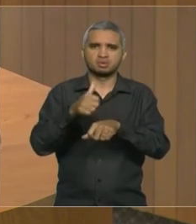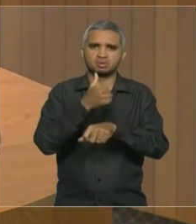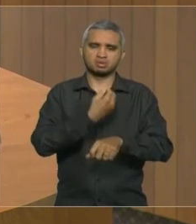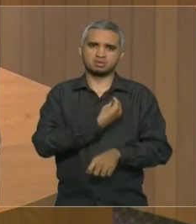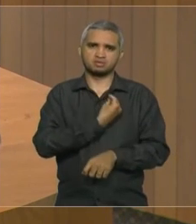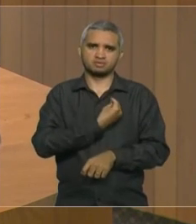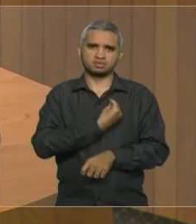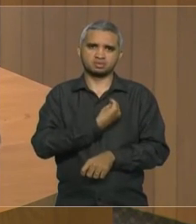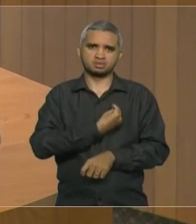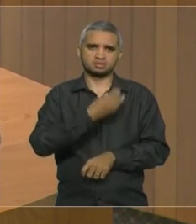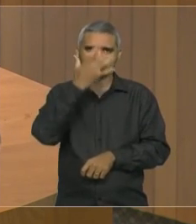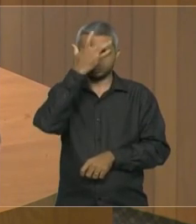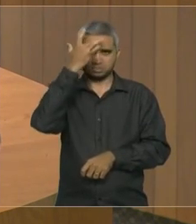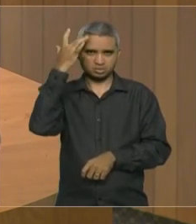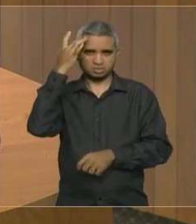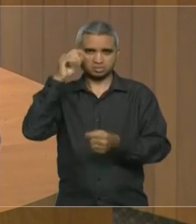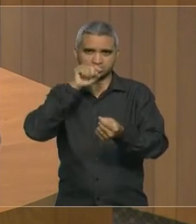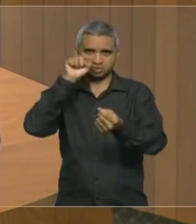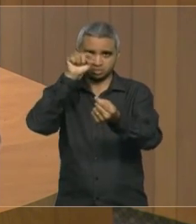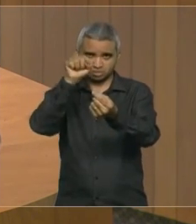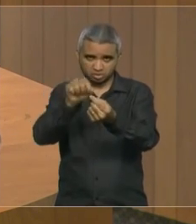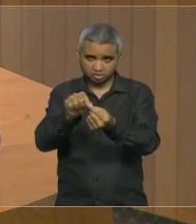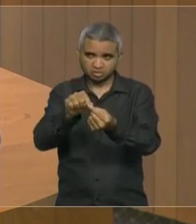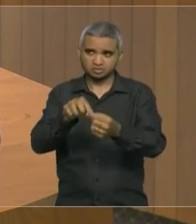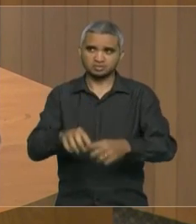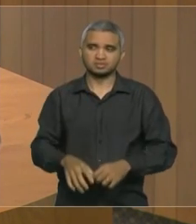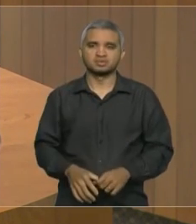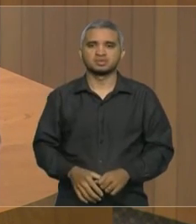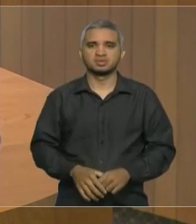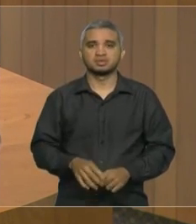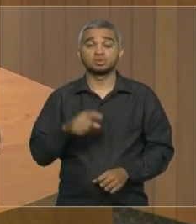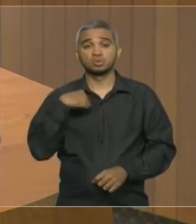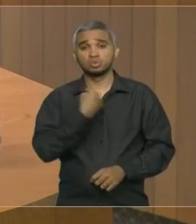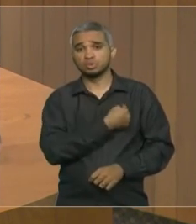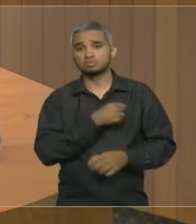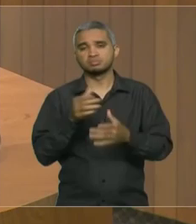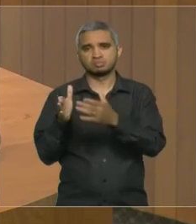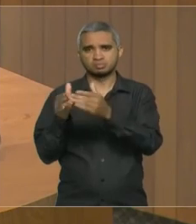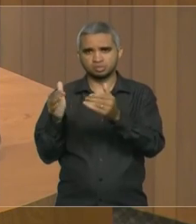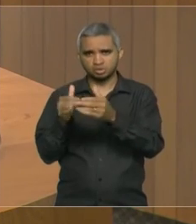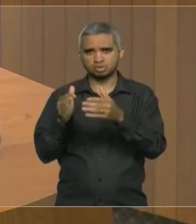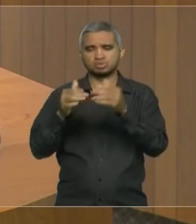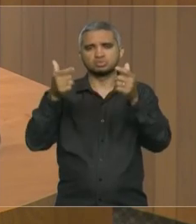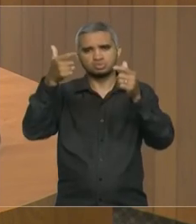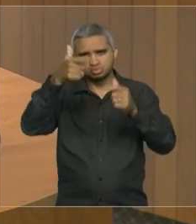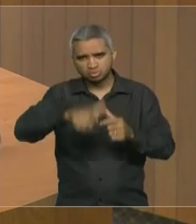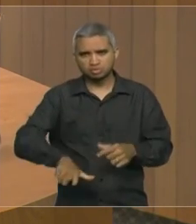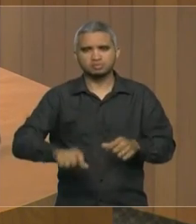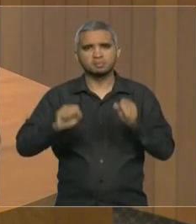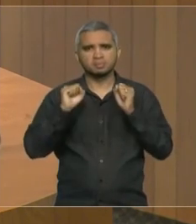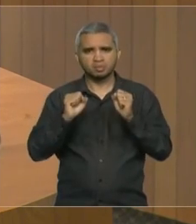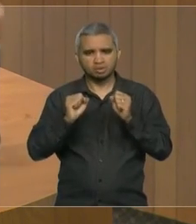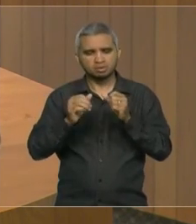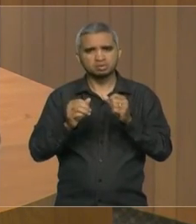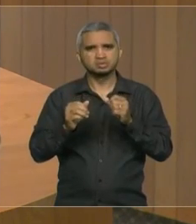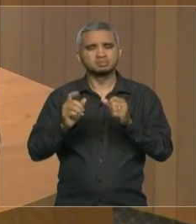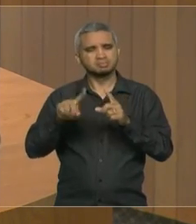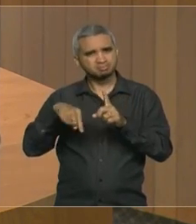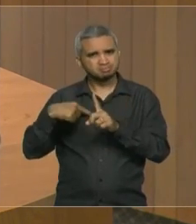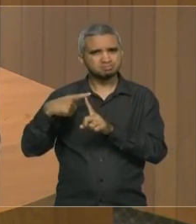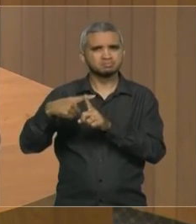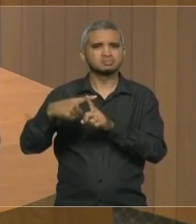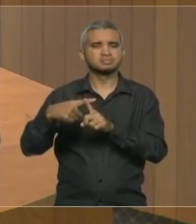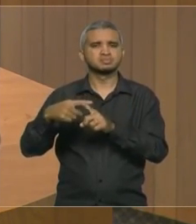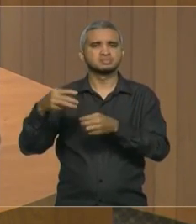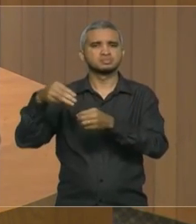pessoas. Então, esse é o objetivo. Nós estamos, mais uma vez, solicitando a ampliação da Assembleia Itinerante para outros